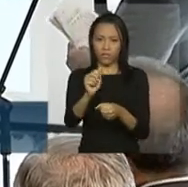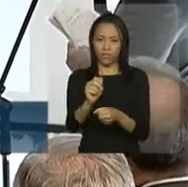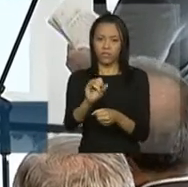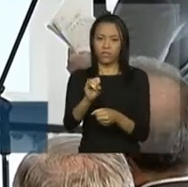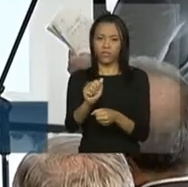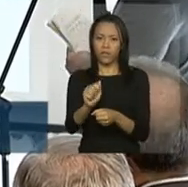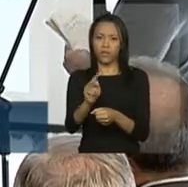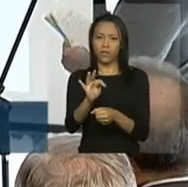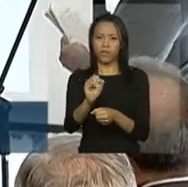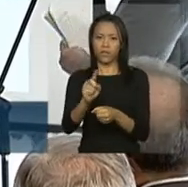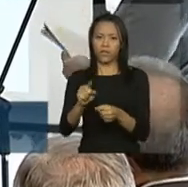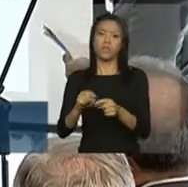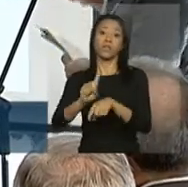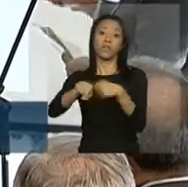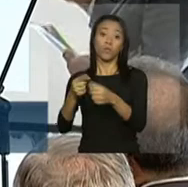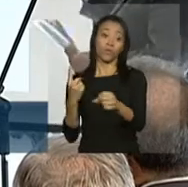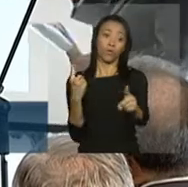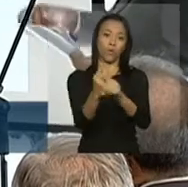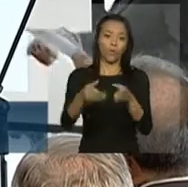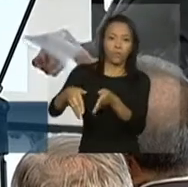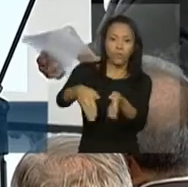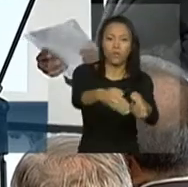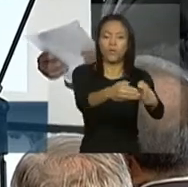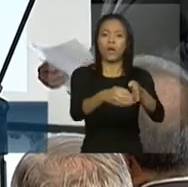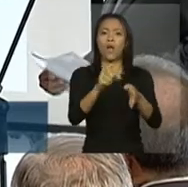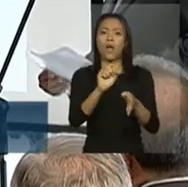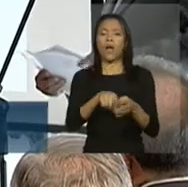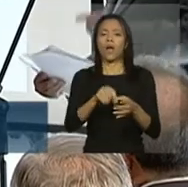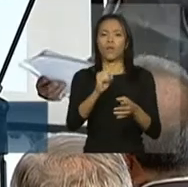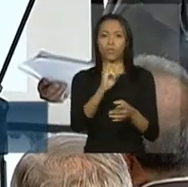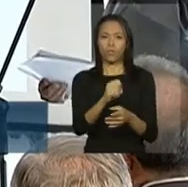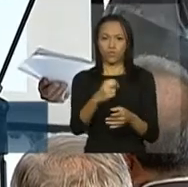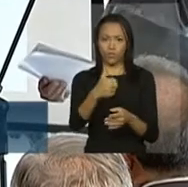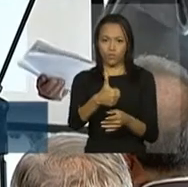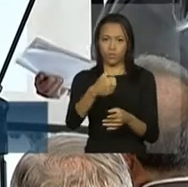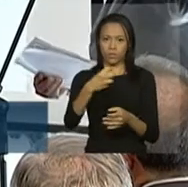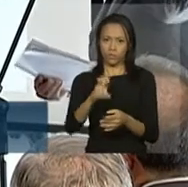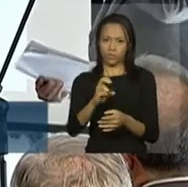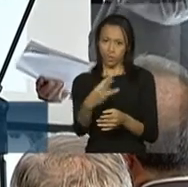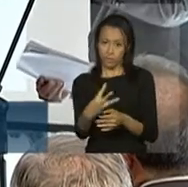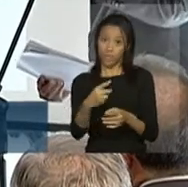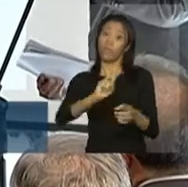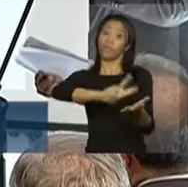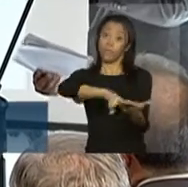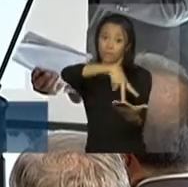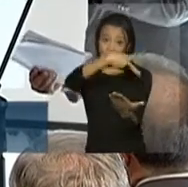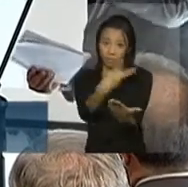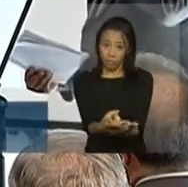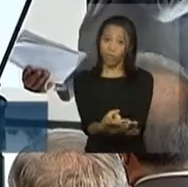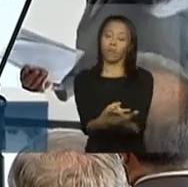que já está concessionada e duplicada. Com isso, nós teremos uma ligação duplicada,